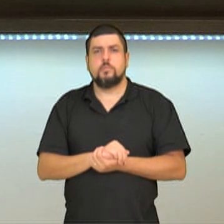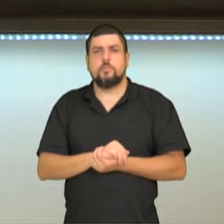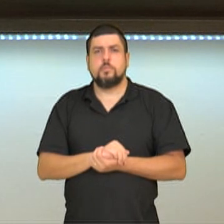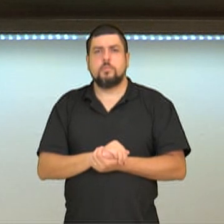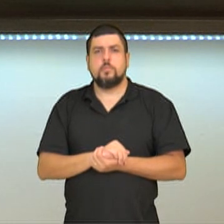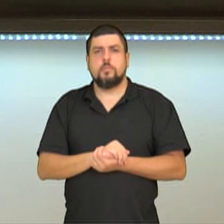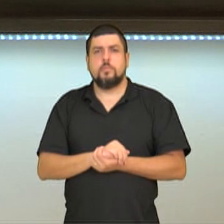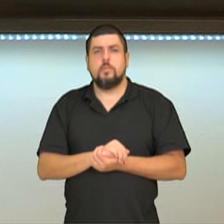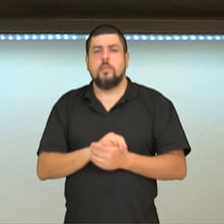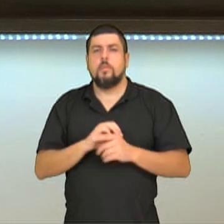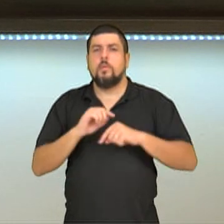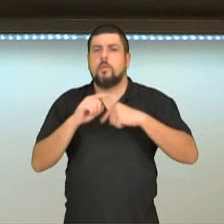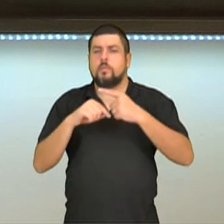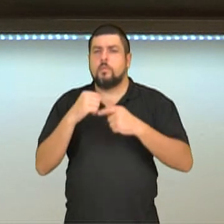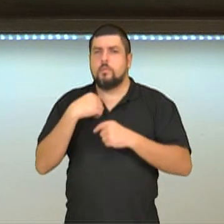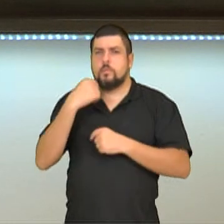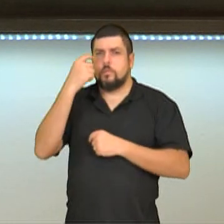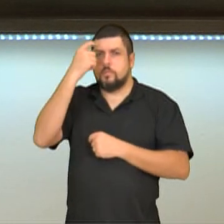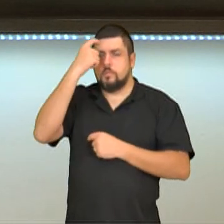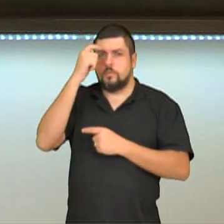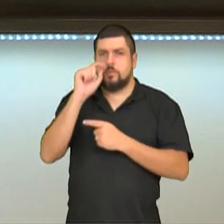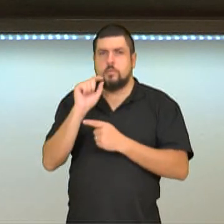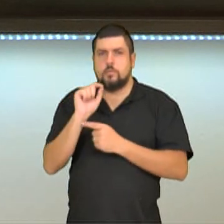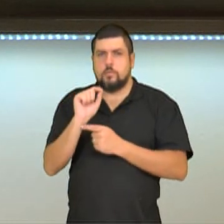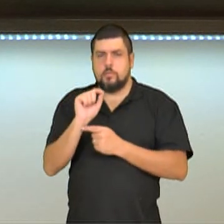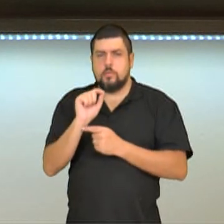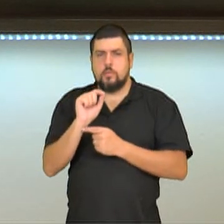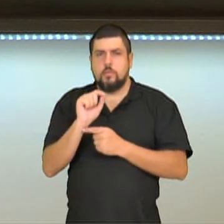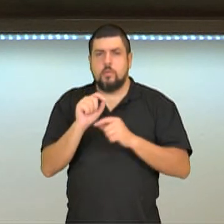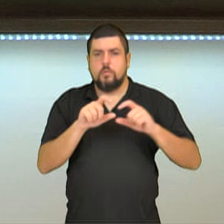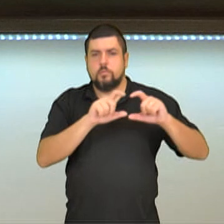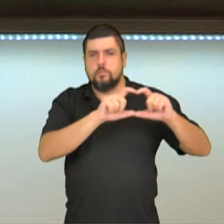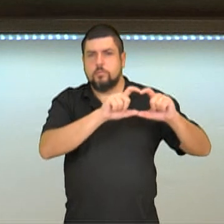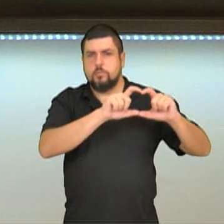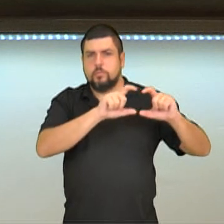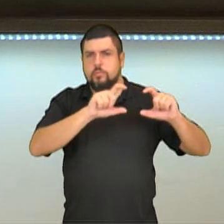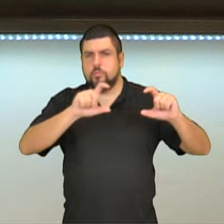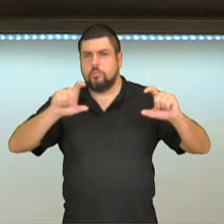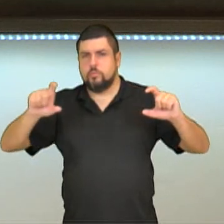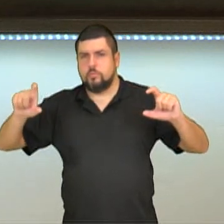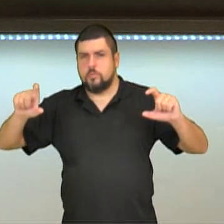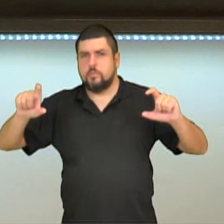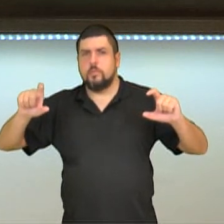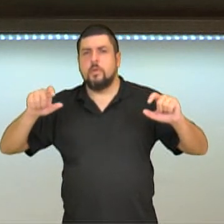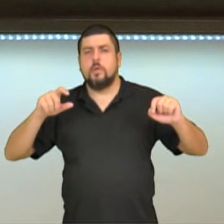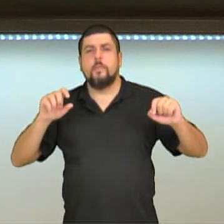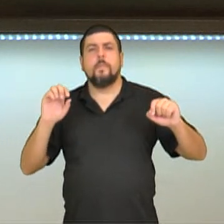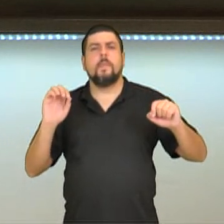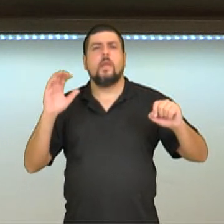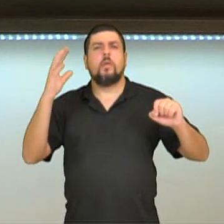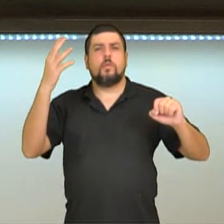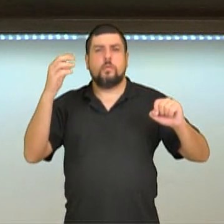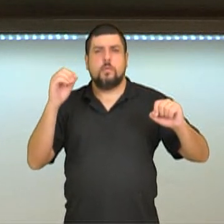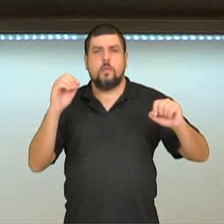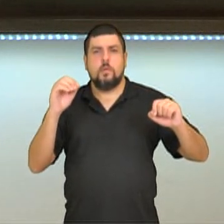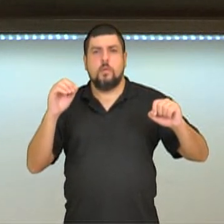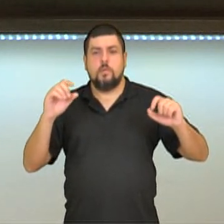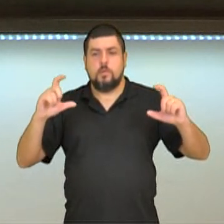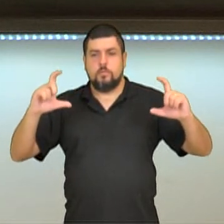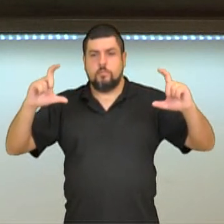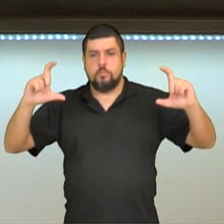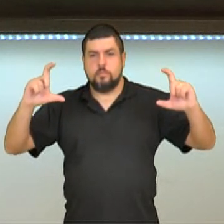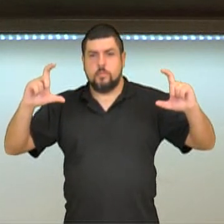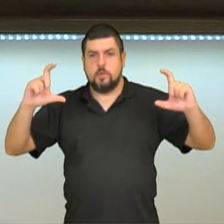eu posso pensar que o quê? Numa expressão inteirinha lá, o que vai acontecer? Os parênteses vão estar dentro